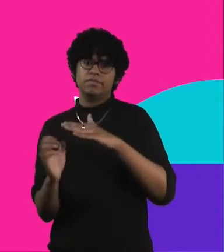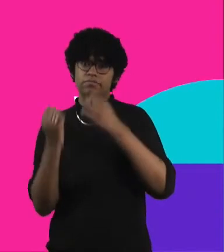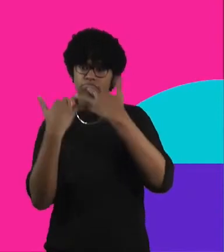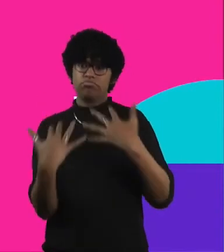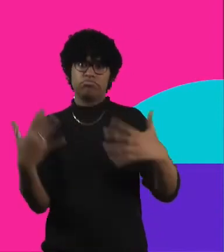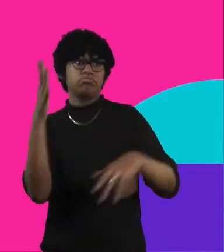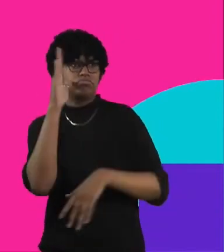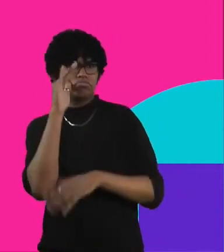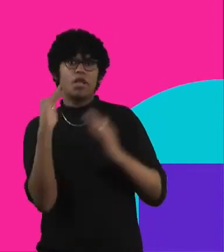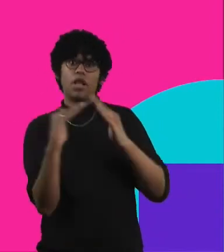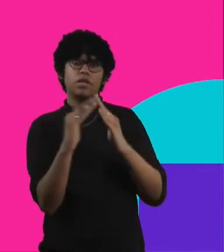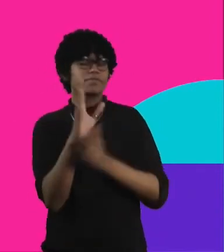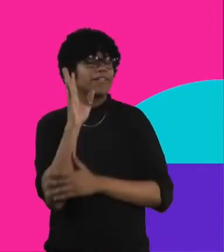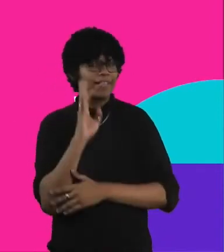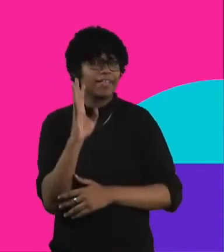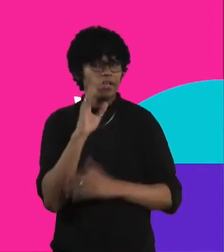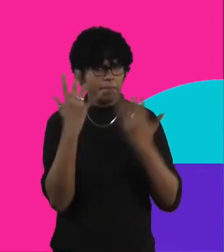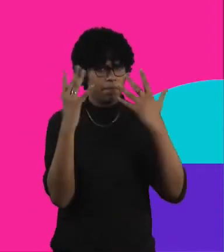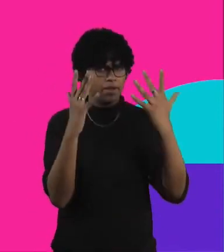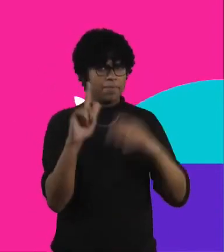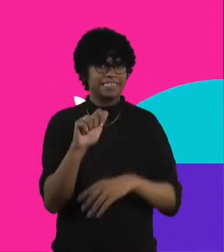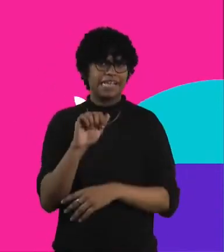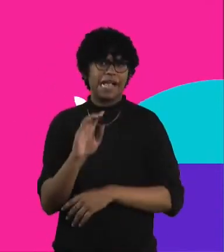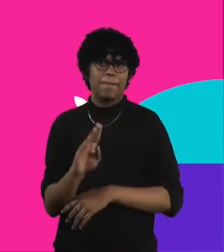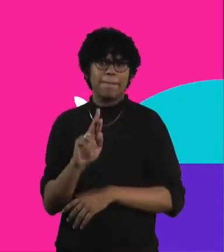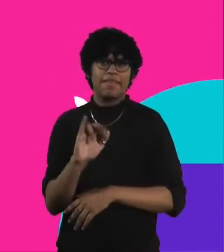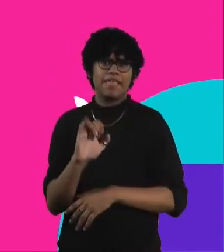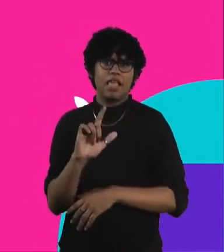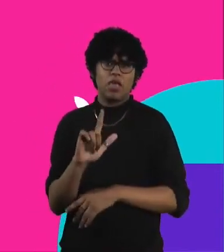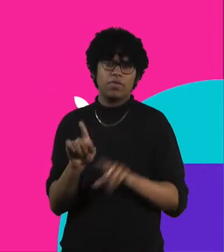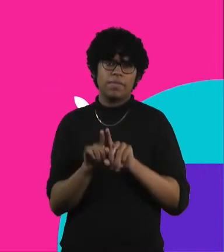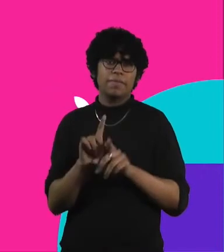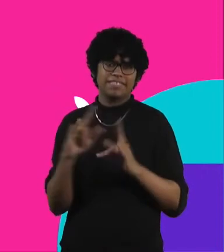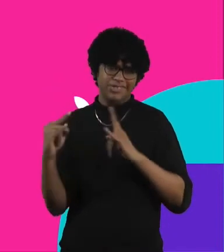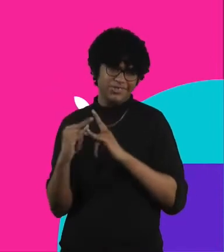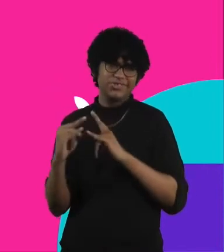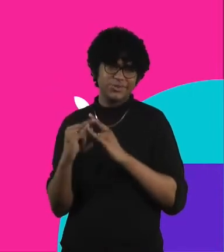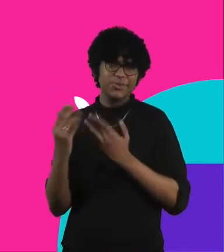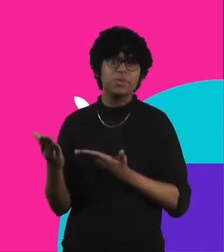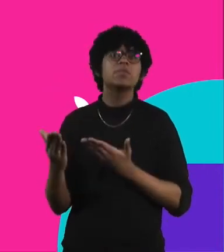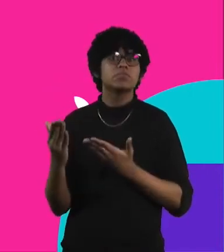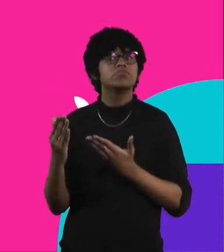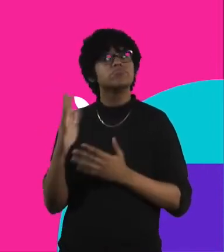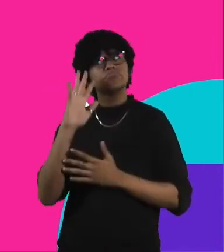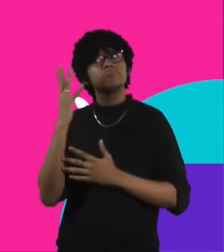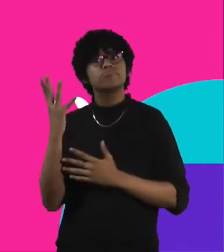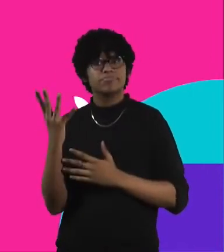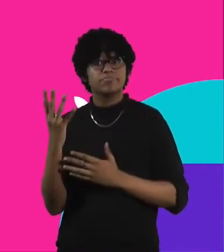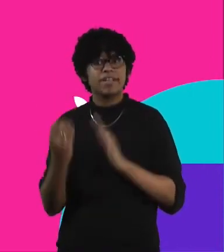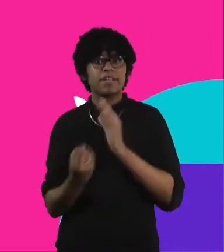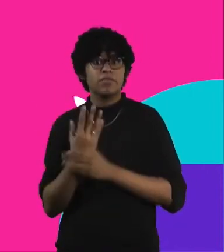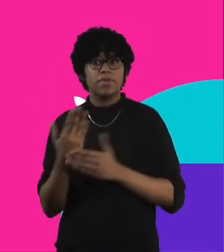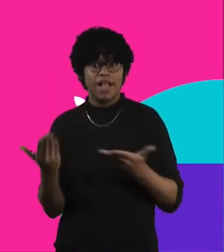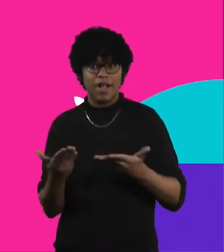aí de casa. Então, muito legal mesmo. Parabéns ao Gabriel e ao Instituto Sabin pela solução desenvolvida. E vamos